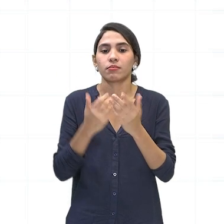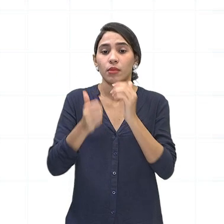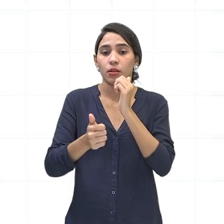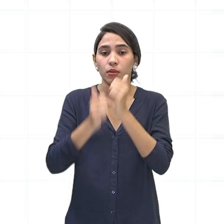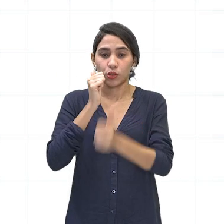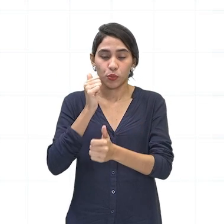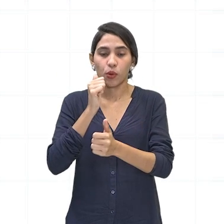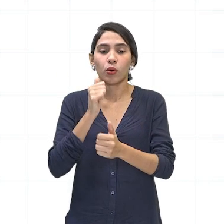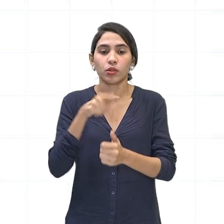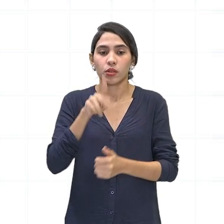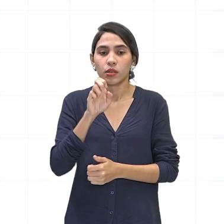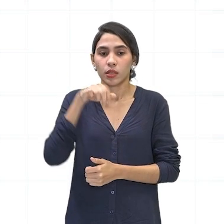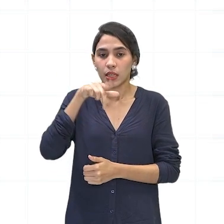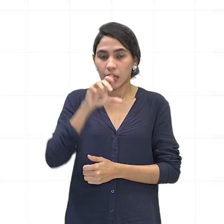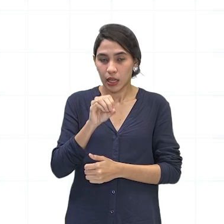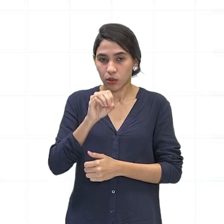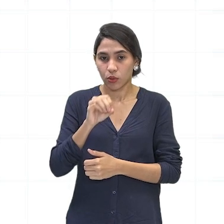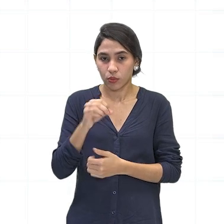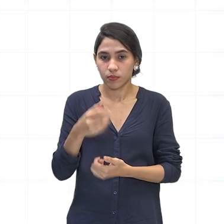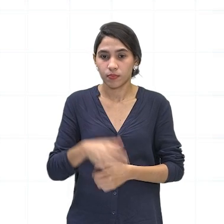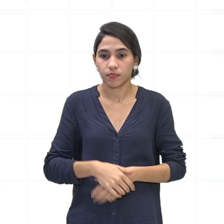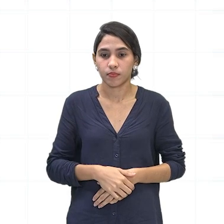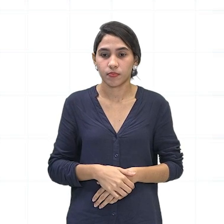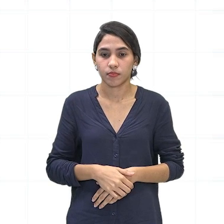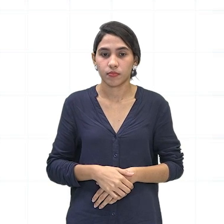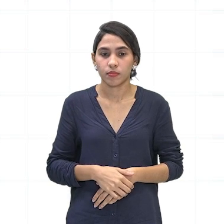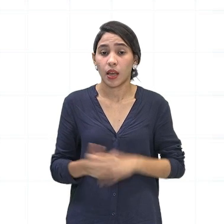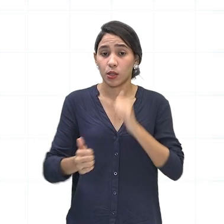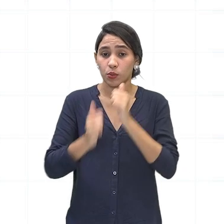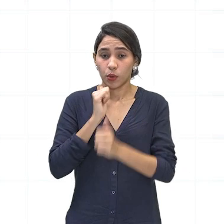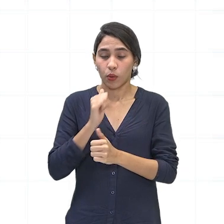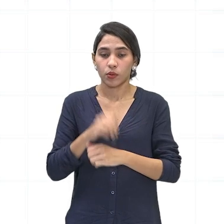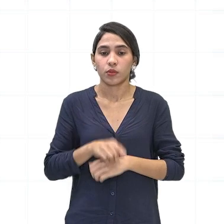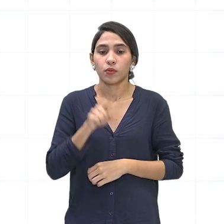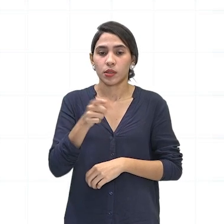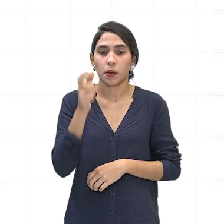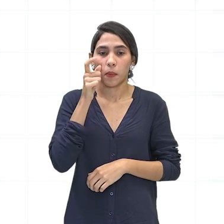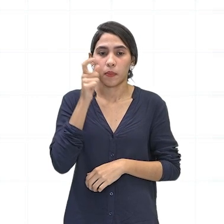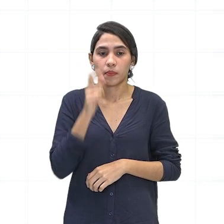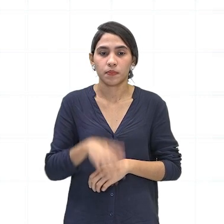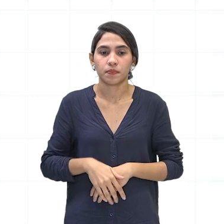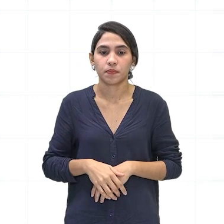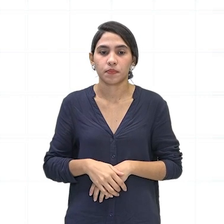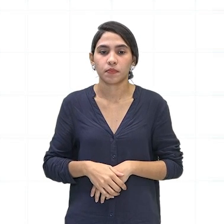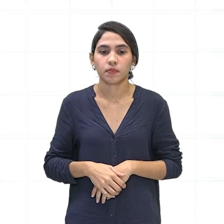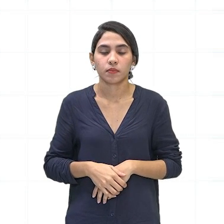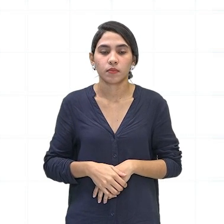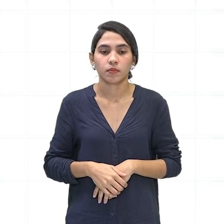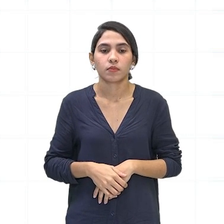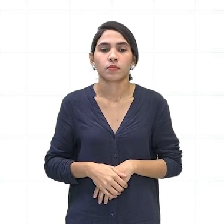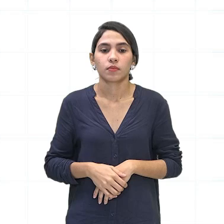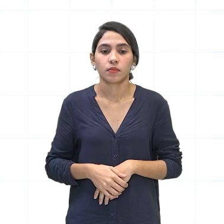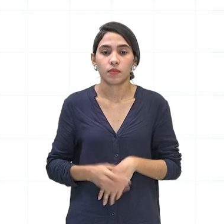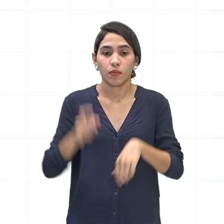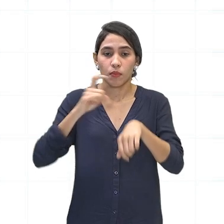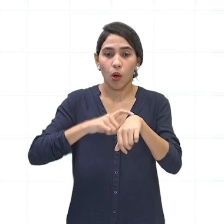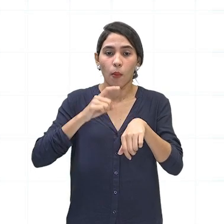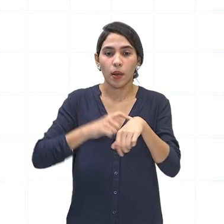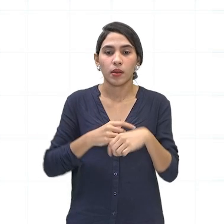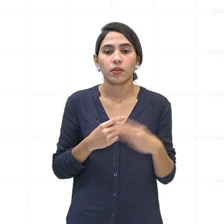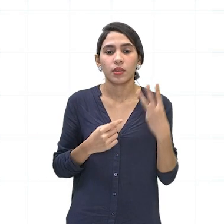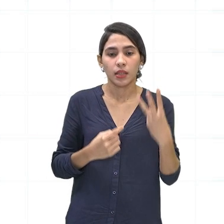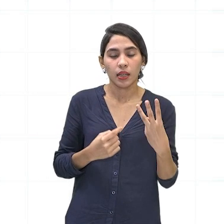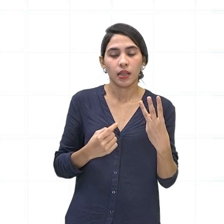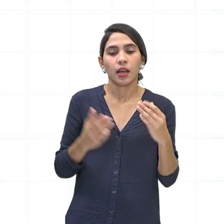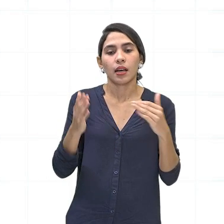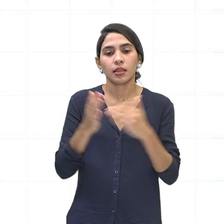no Kendo quando se trata de esporte. Então, observem aí. As lutas, elas duram de